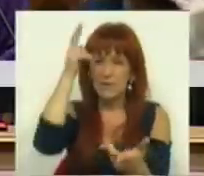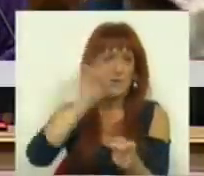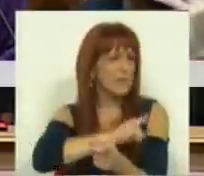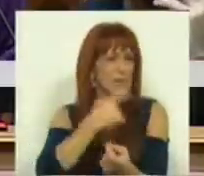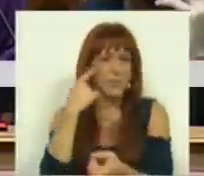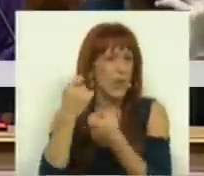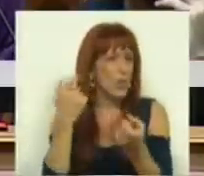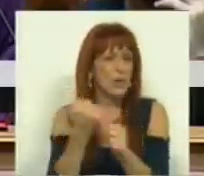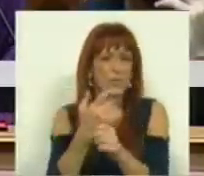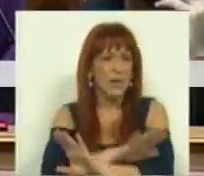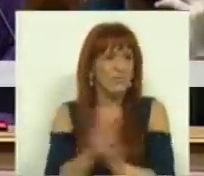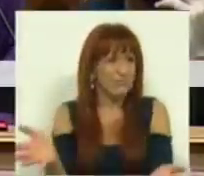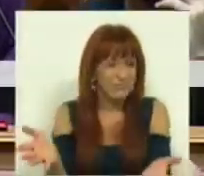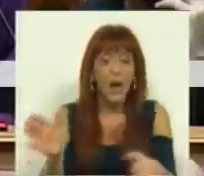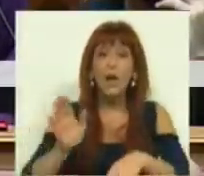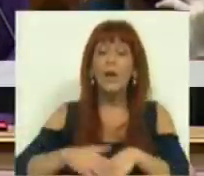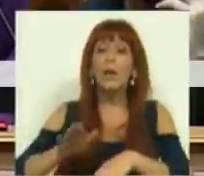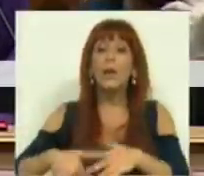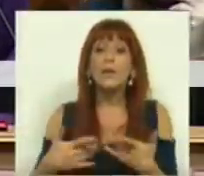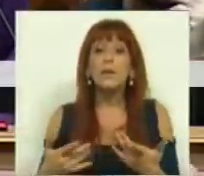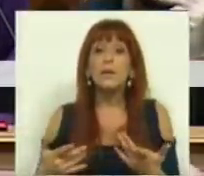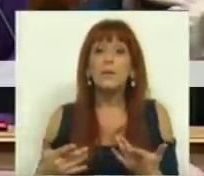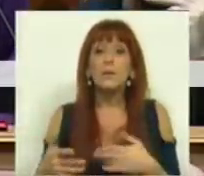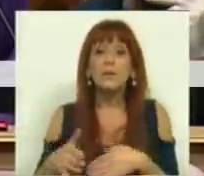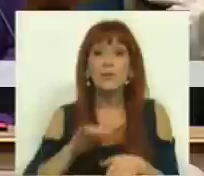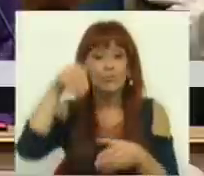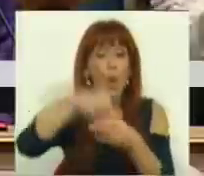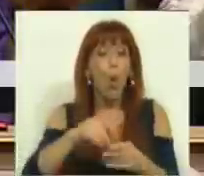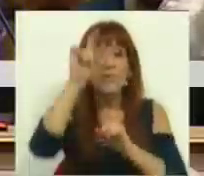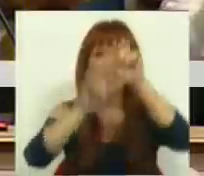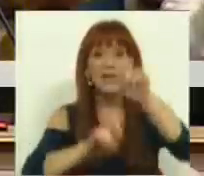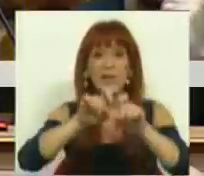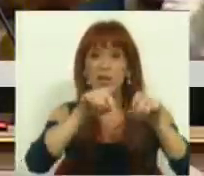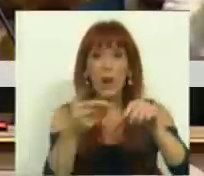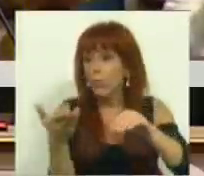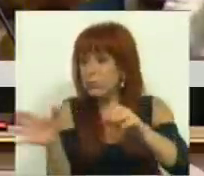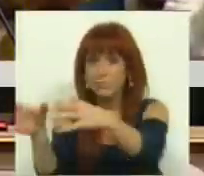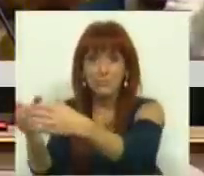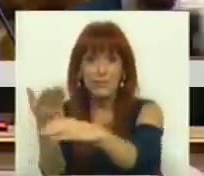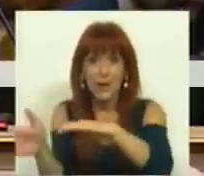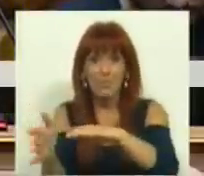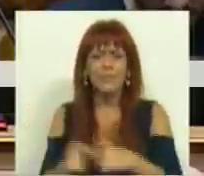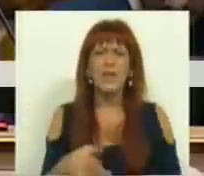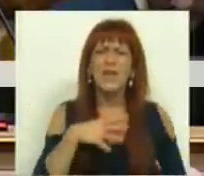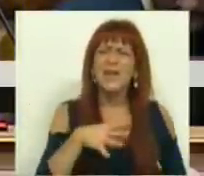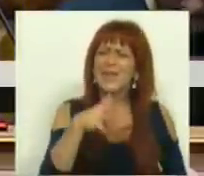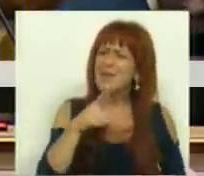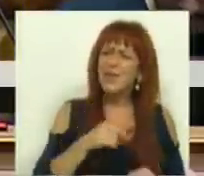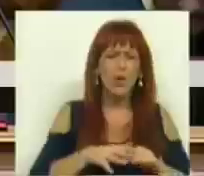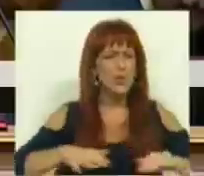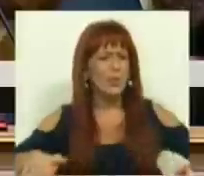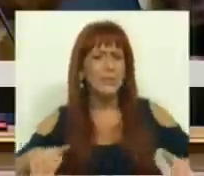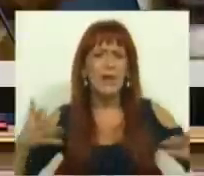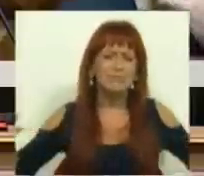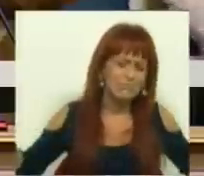de procurar emprego e por isso mesmo não fazem parte das estatísticas. Diríamos mesmo que estamos no